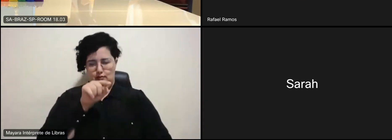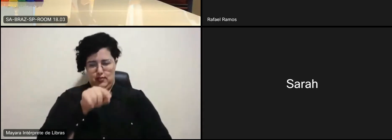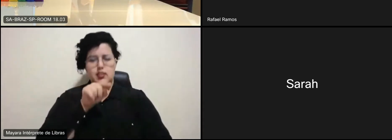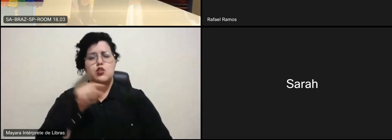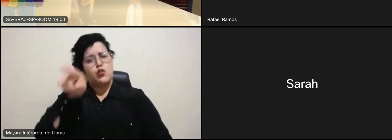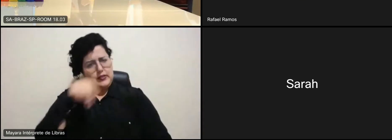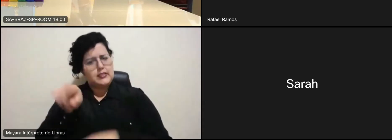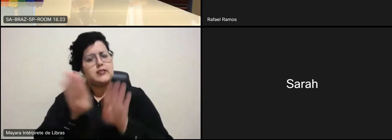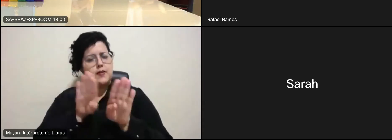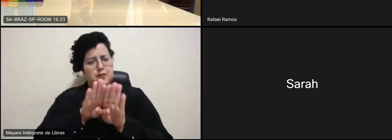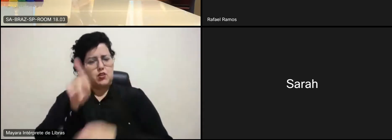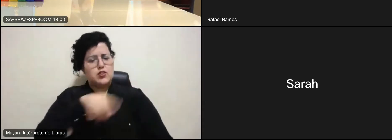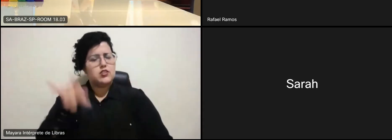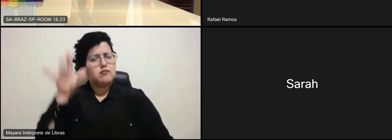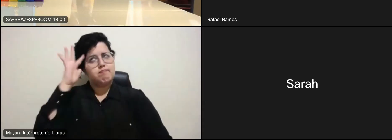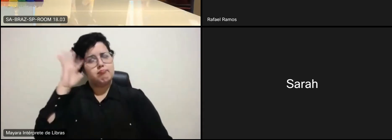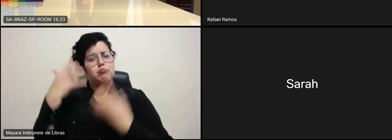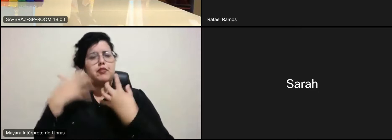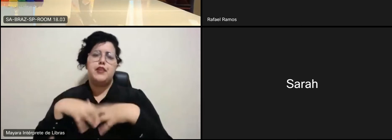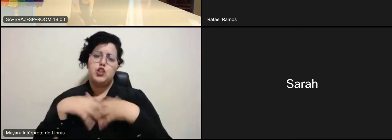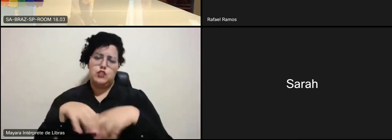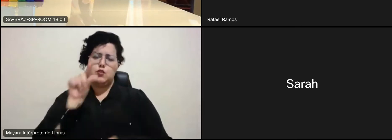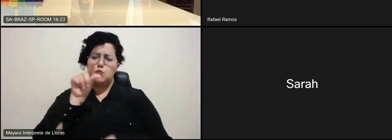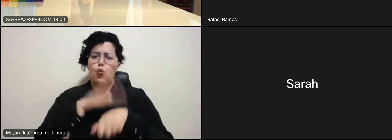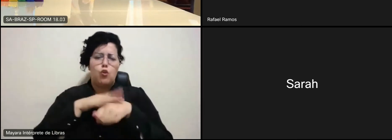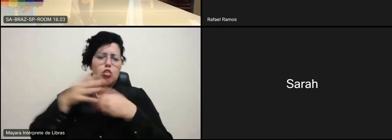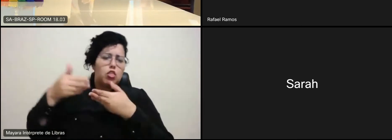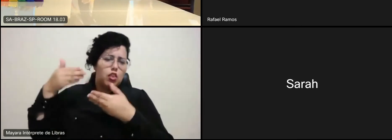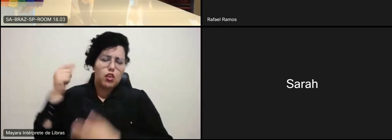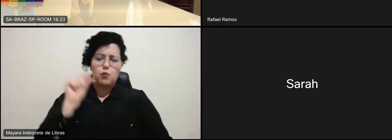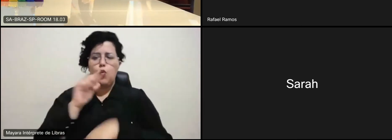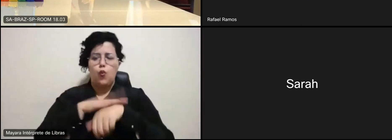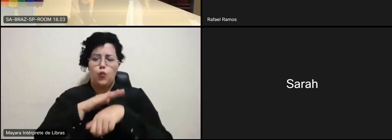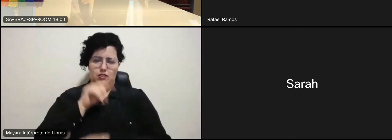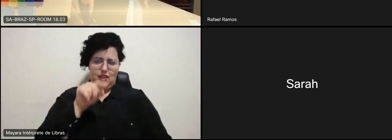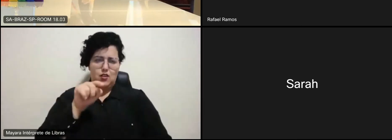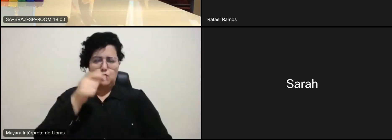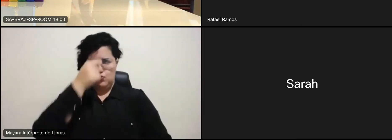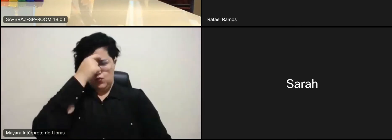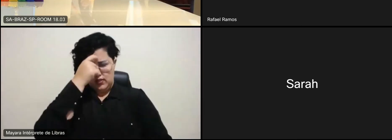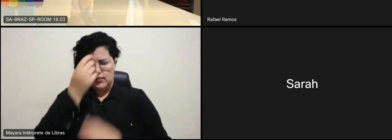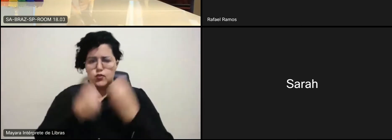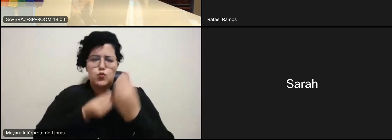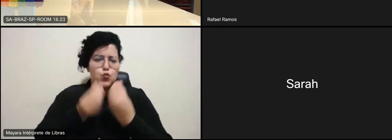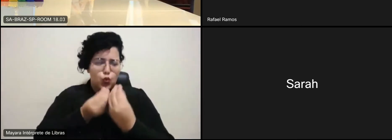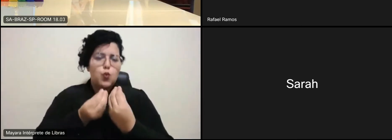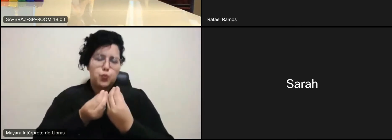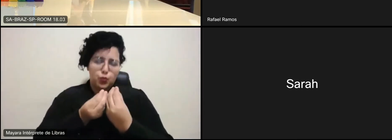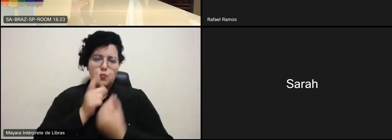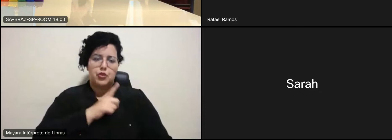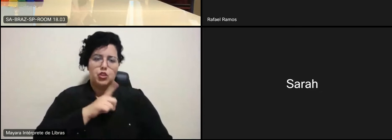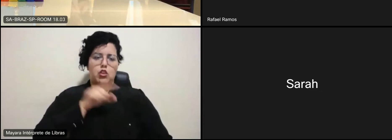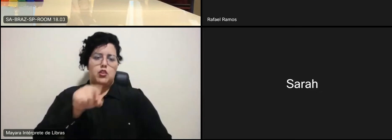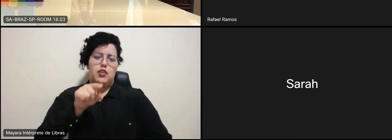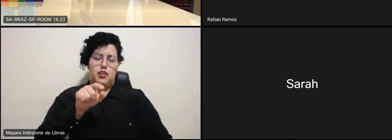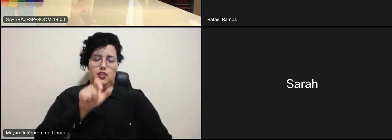também. Faz pouquíssimo tempo, né? Esse viés inconsciente de que ser